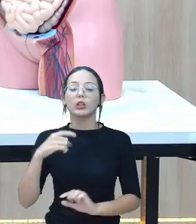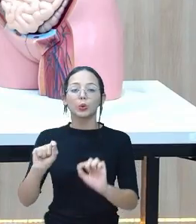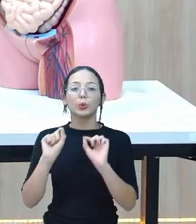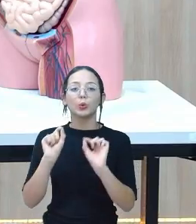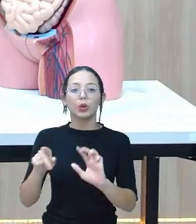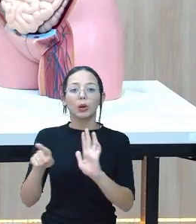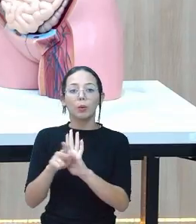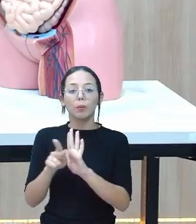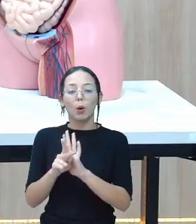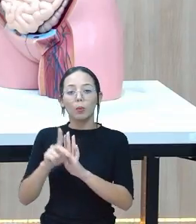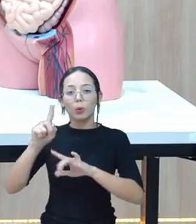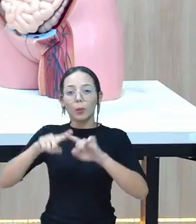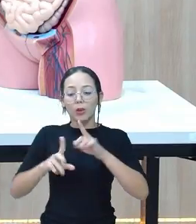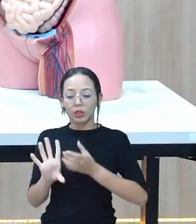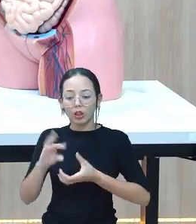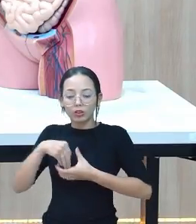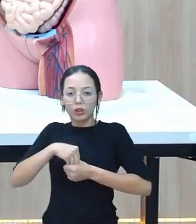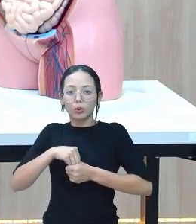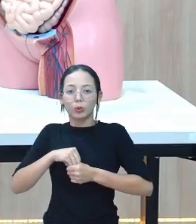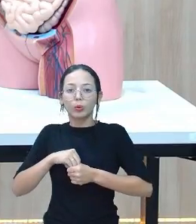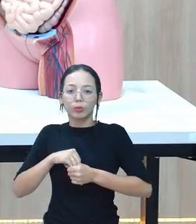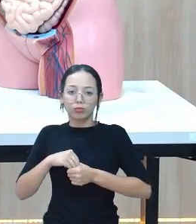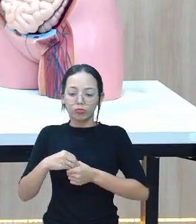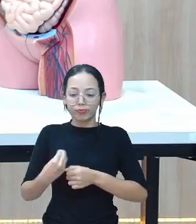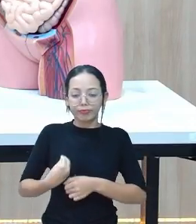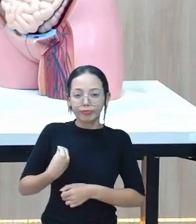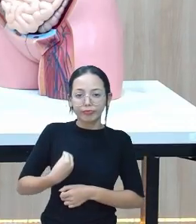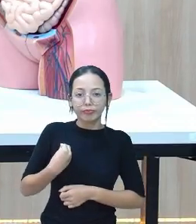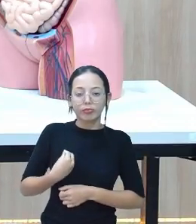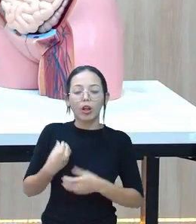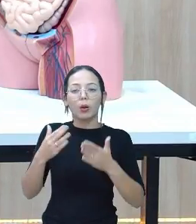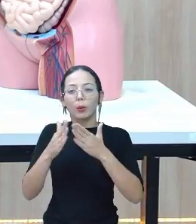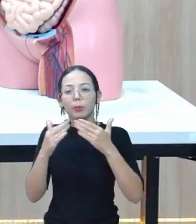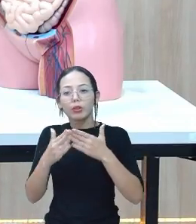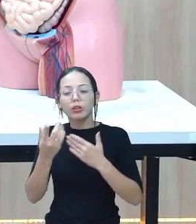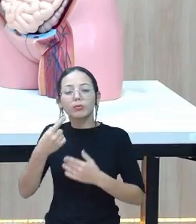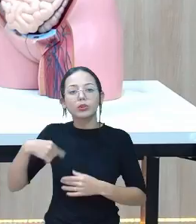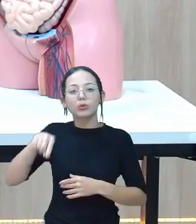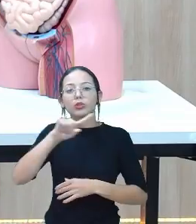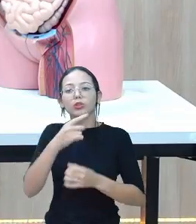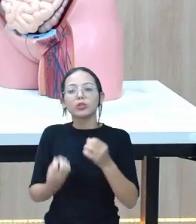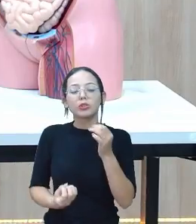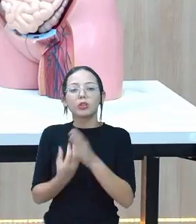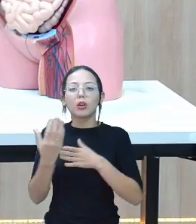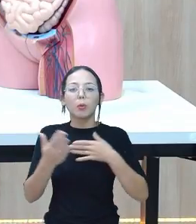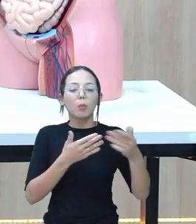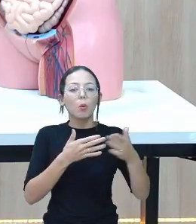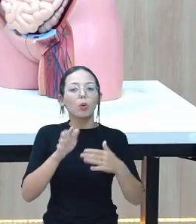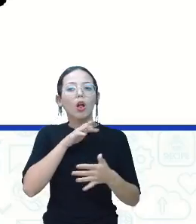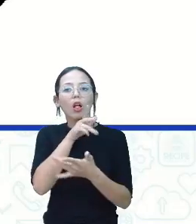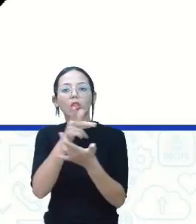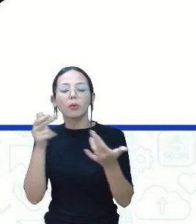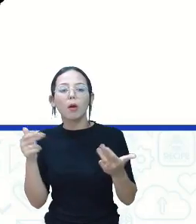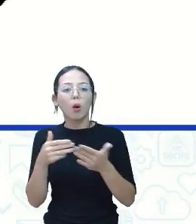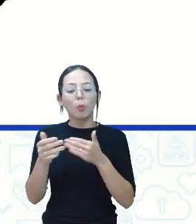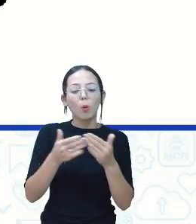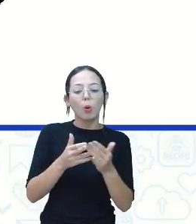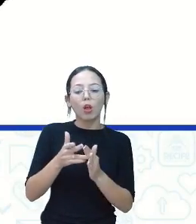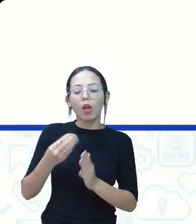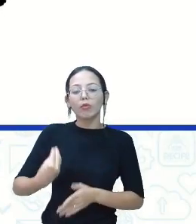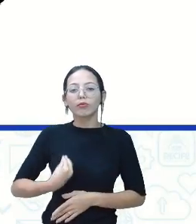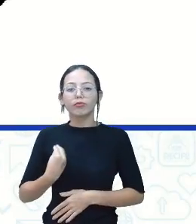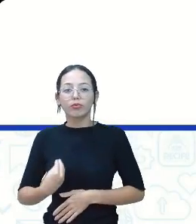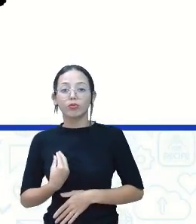matéria armazenada no organismo do ser vivo. Então, eu pedi para vocês criarem qualquer animal, qualquer ser